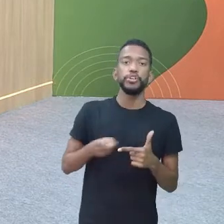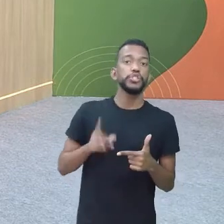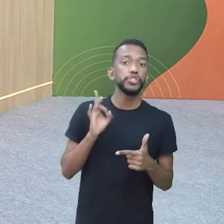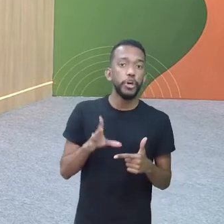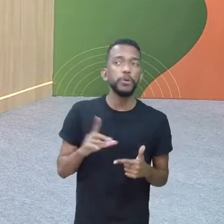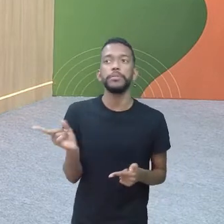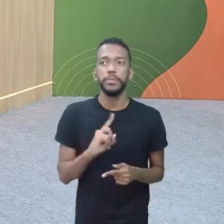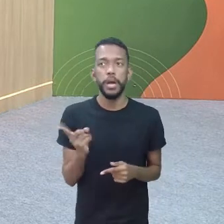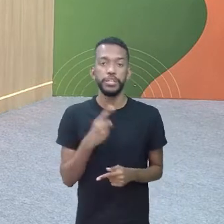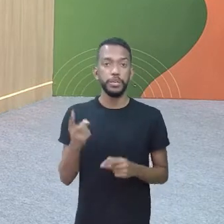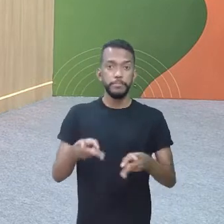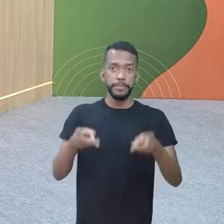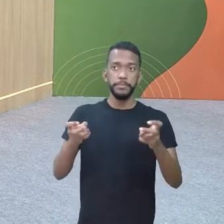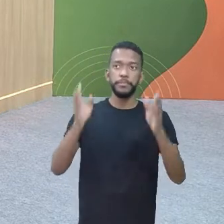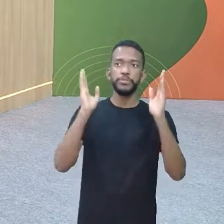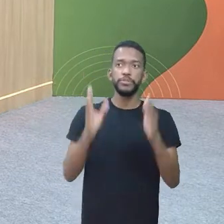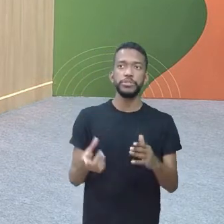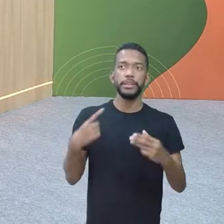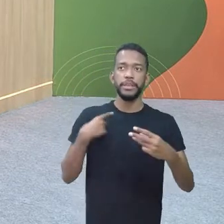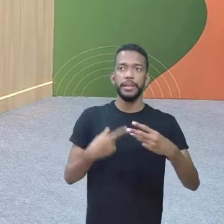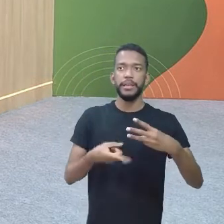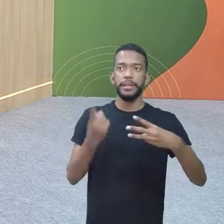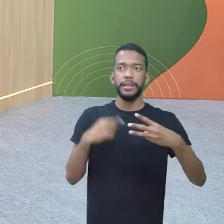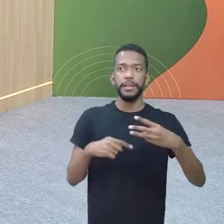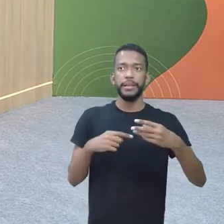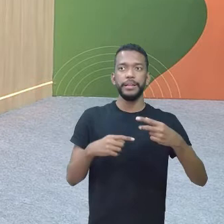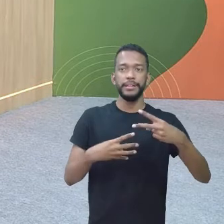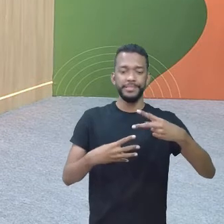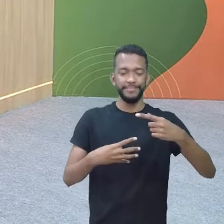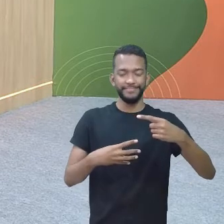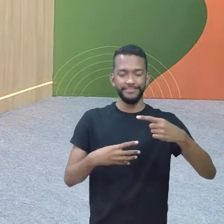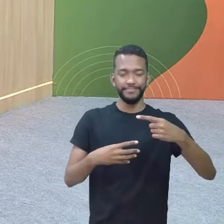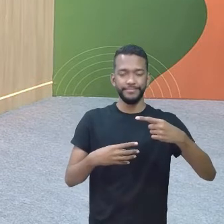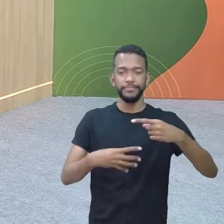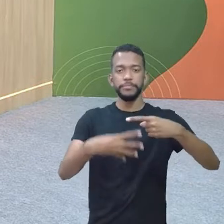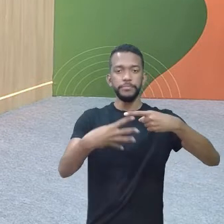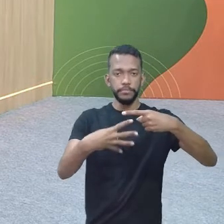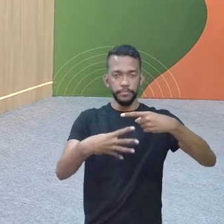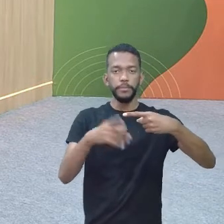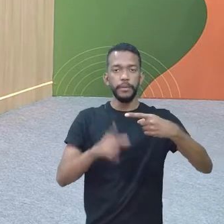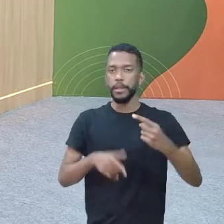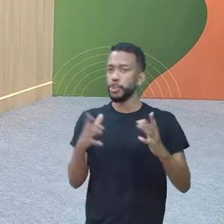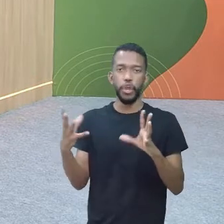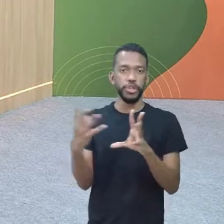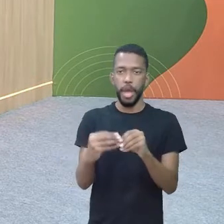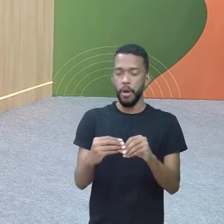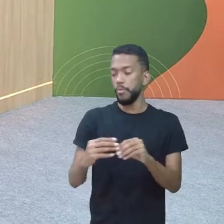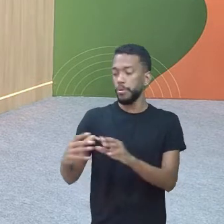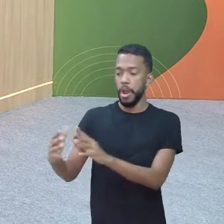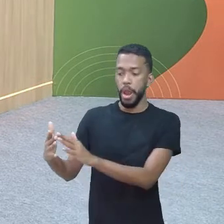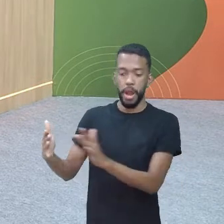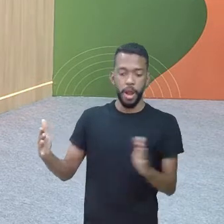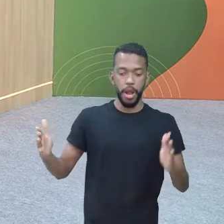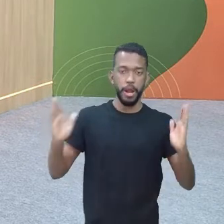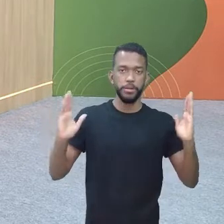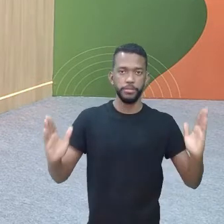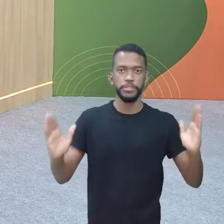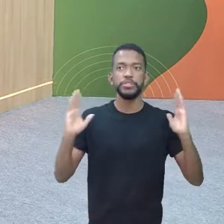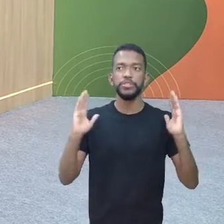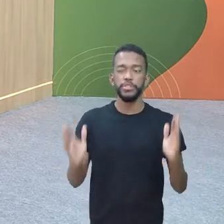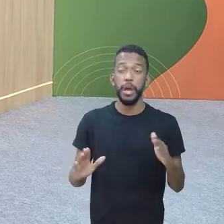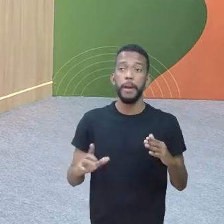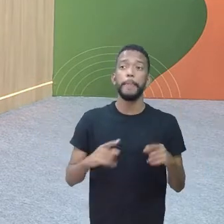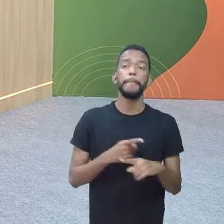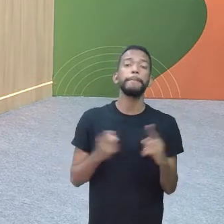A gente percebeu que o denominador era a maior parte, né? Era a quantidade, na verdade, total de partes, e queria